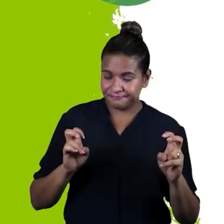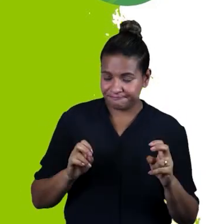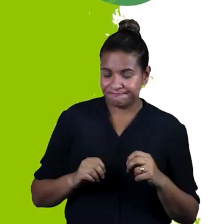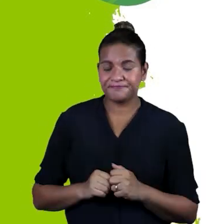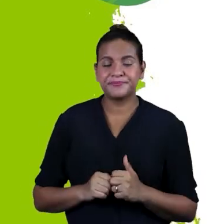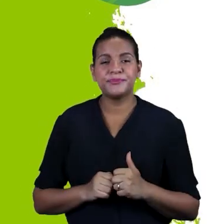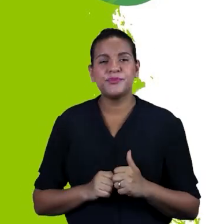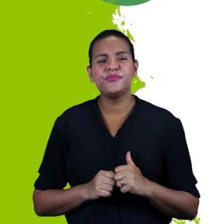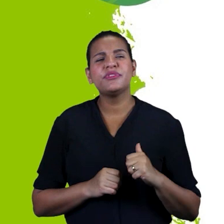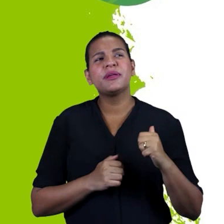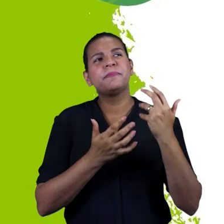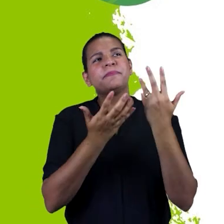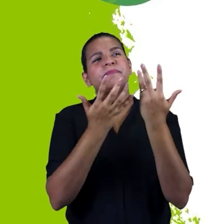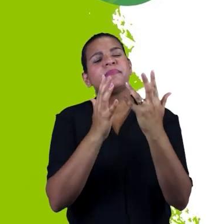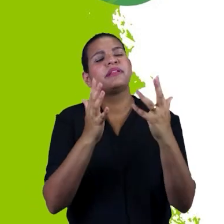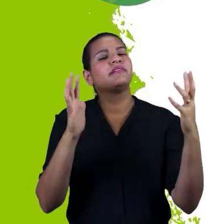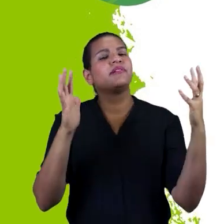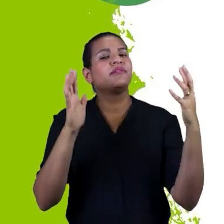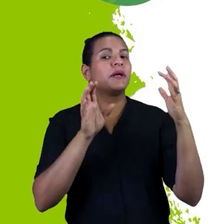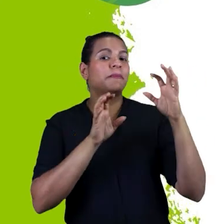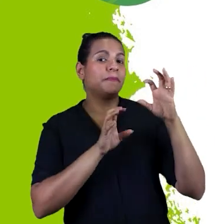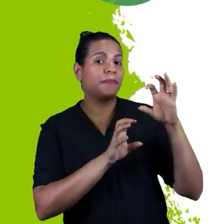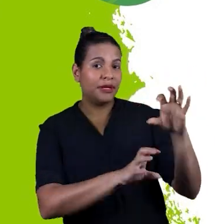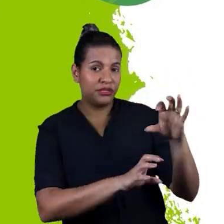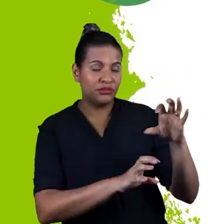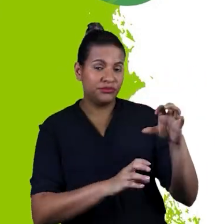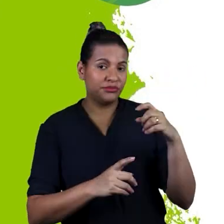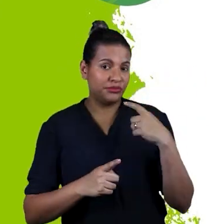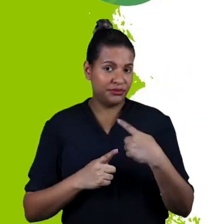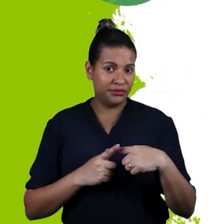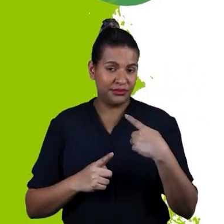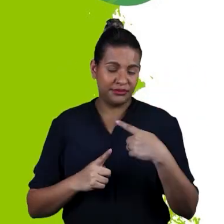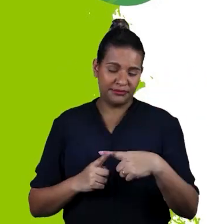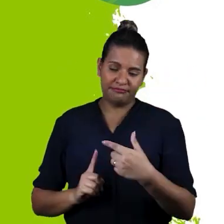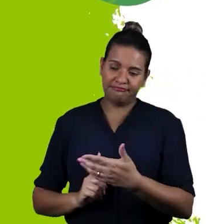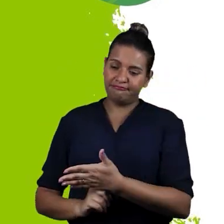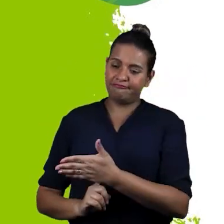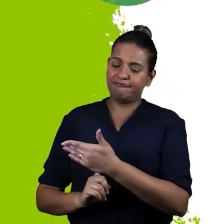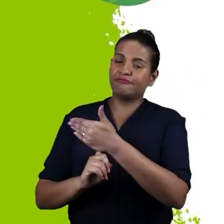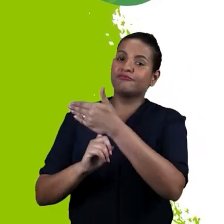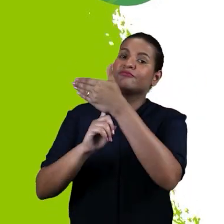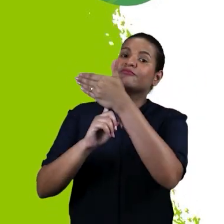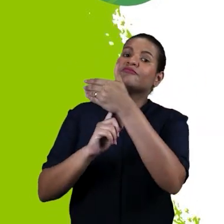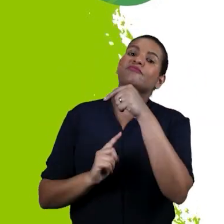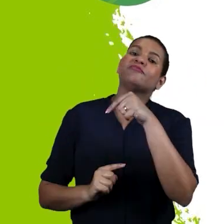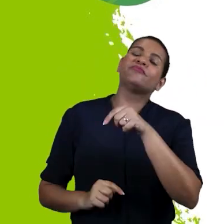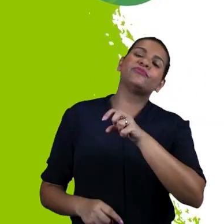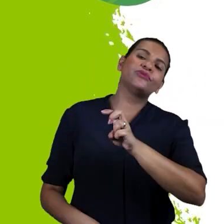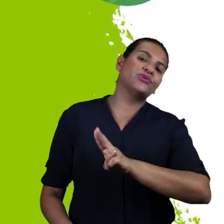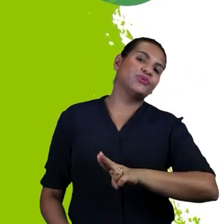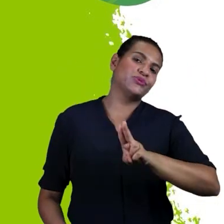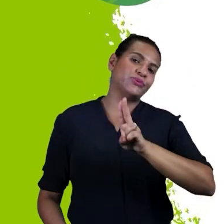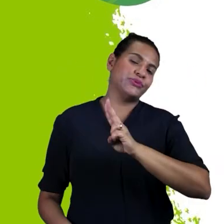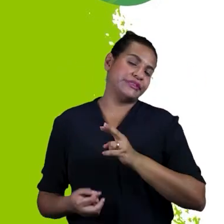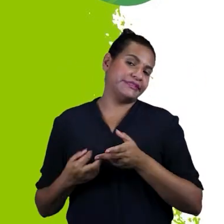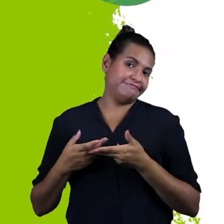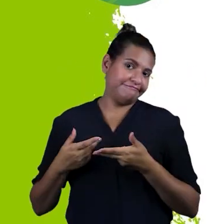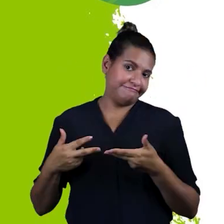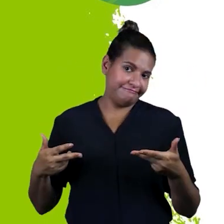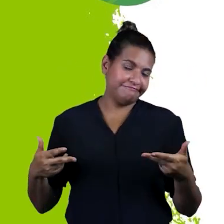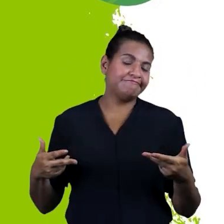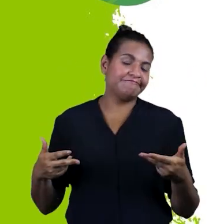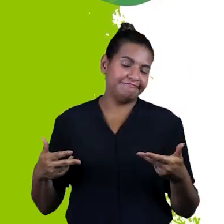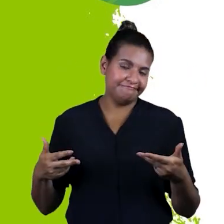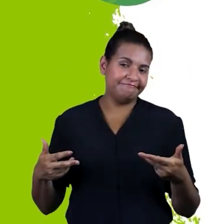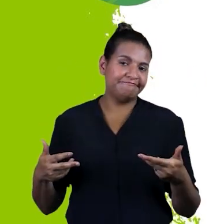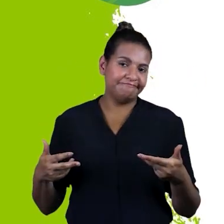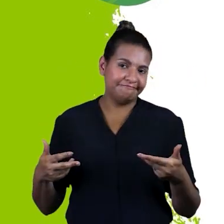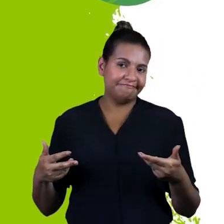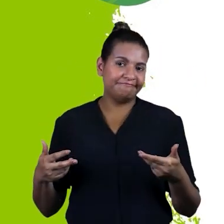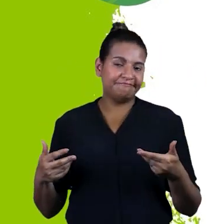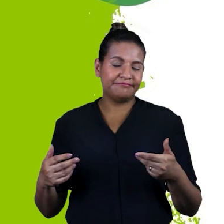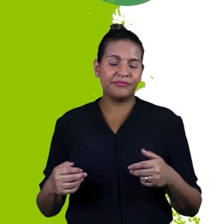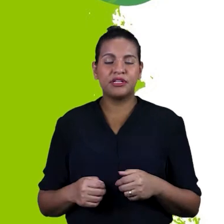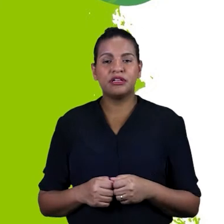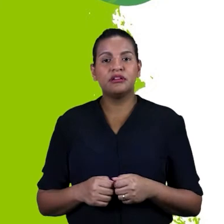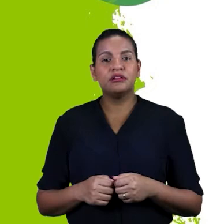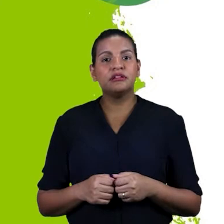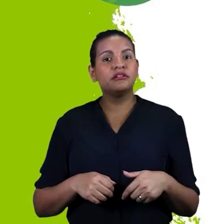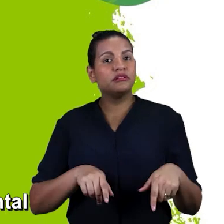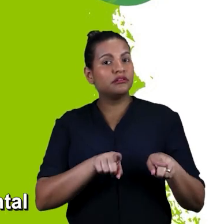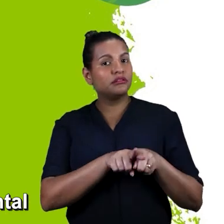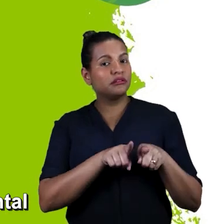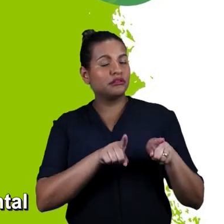do impacto ambiental gerado por toda essa tecnologia que a gente está falando. Porque essa tecnologia, ela vem de algum lugar,